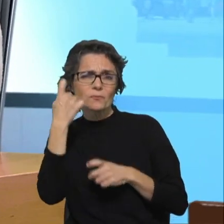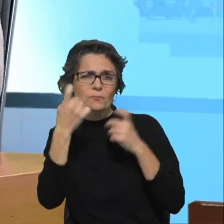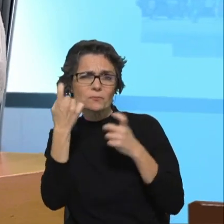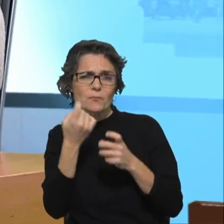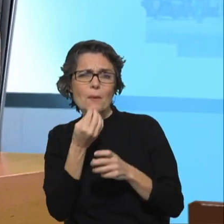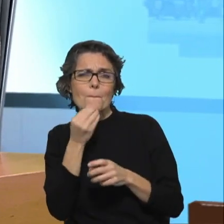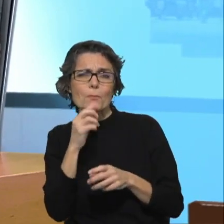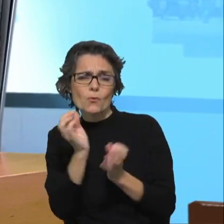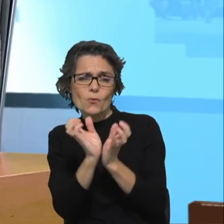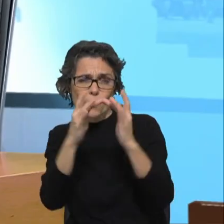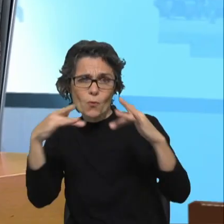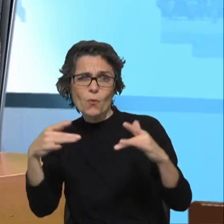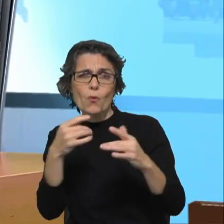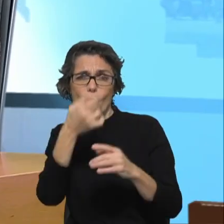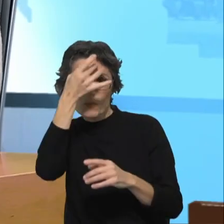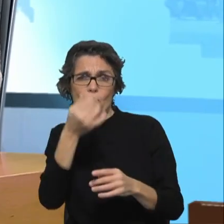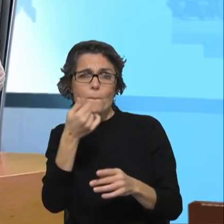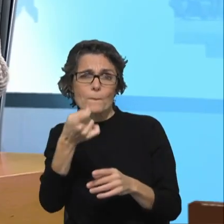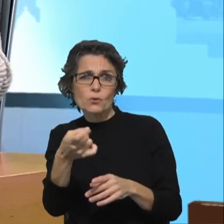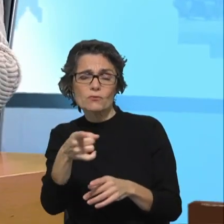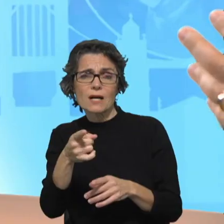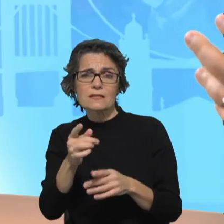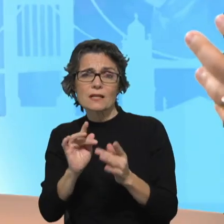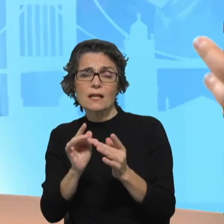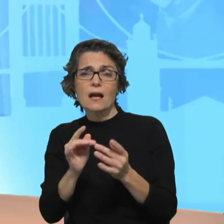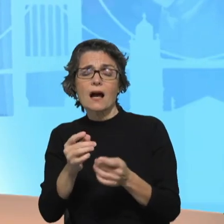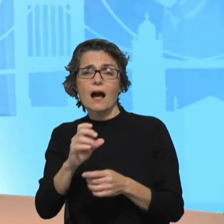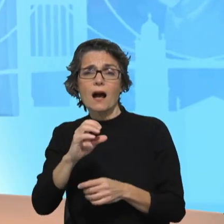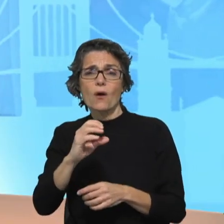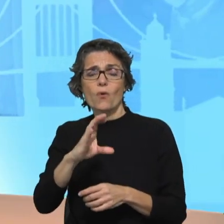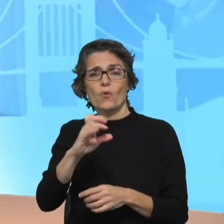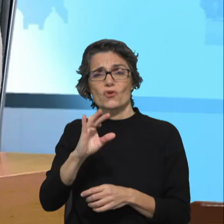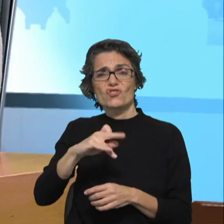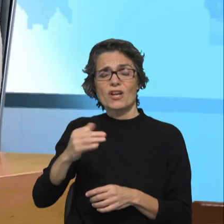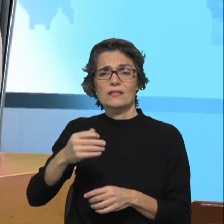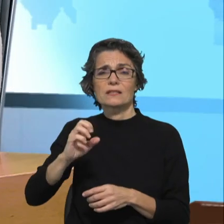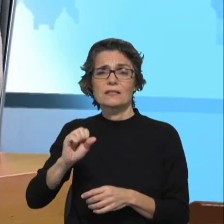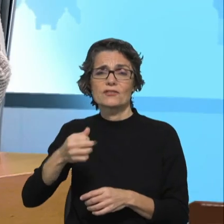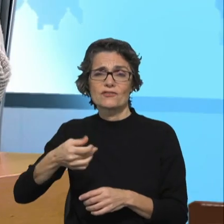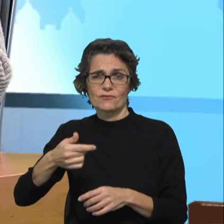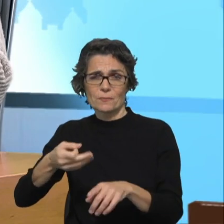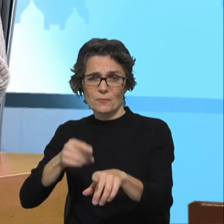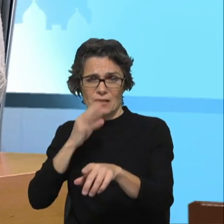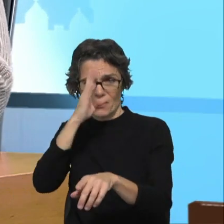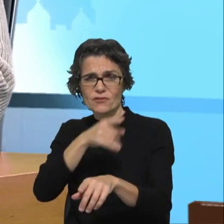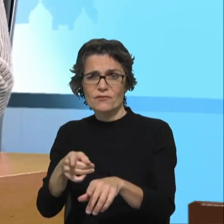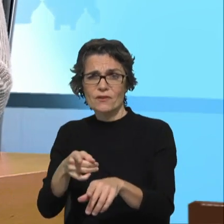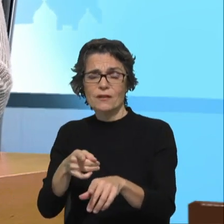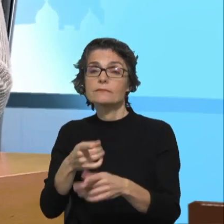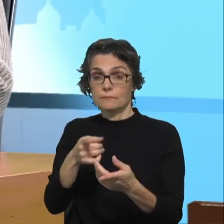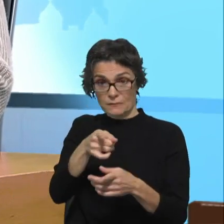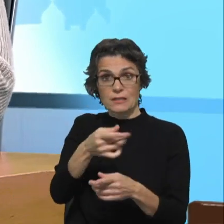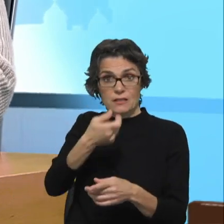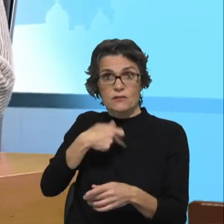que ele consegue-te responder. Sim. E isso é impressionante. O que é que eu quero dizer com isto? Nós podemos utilizar